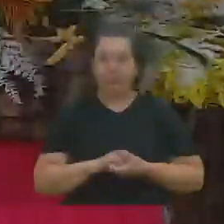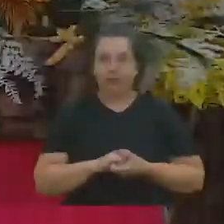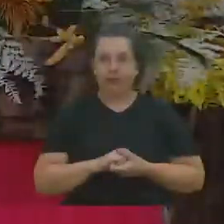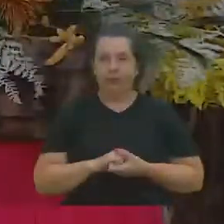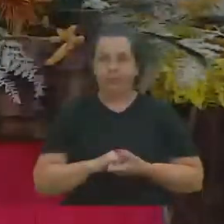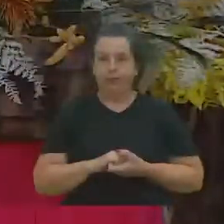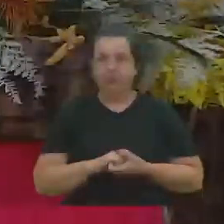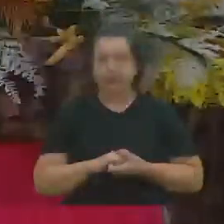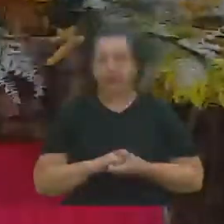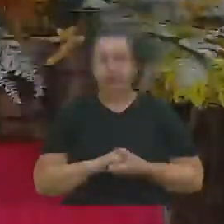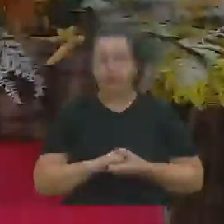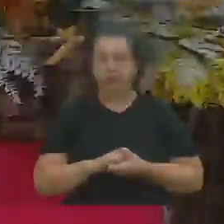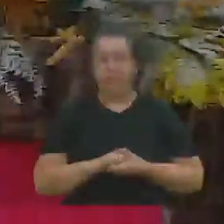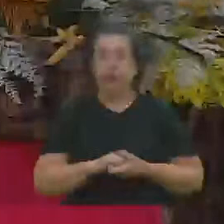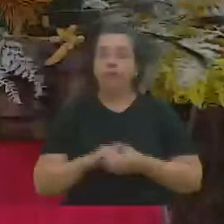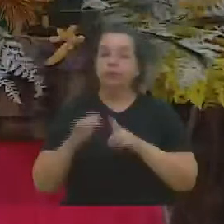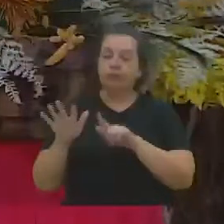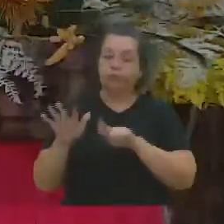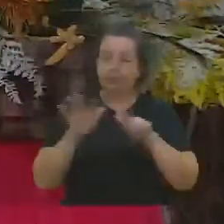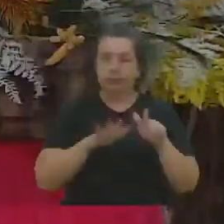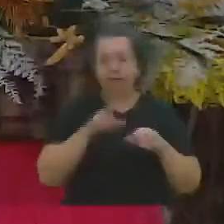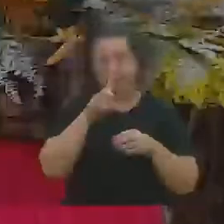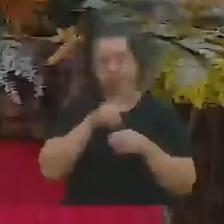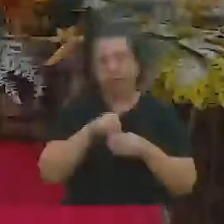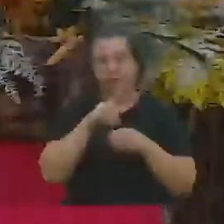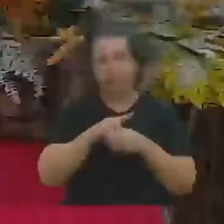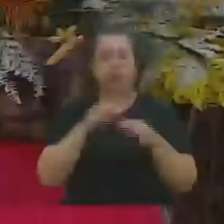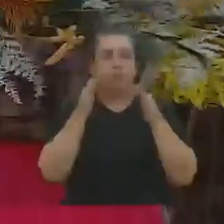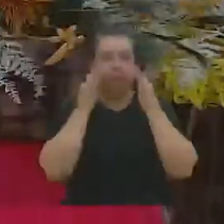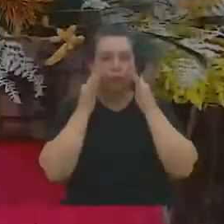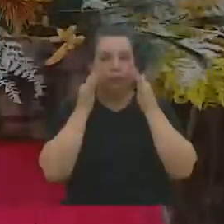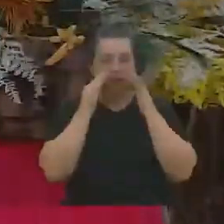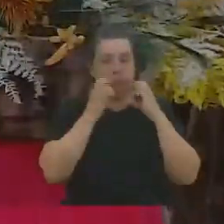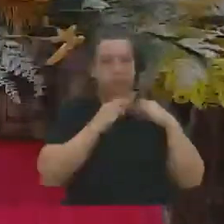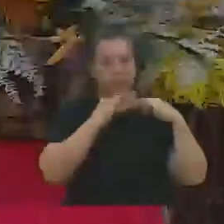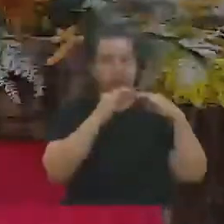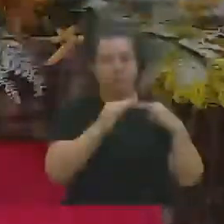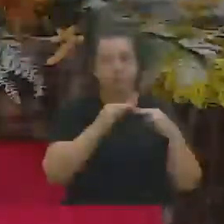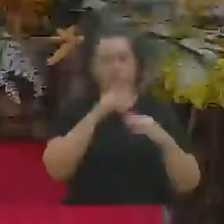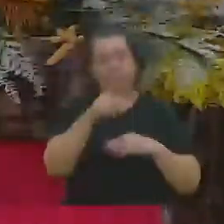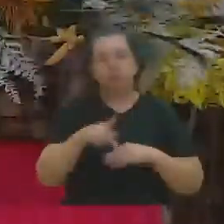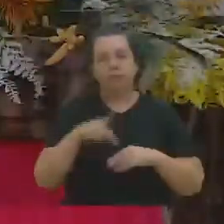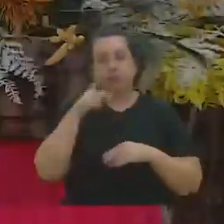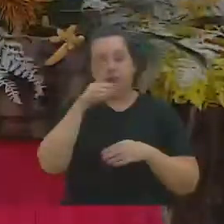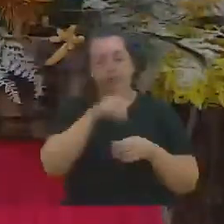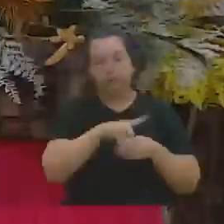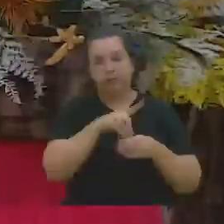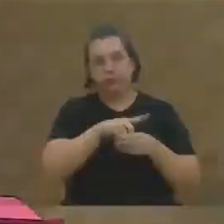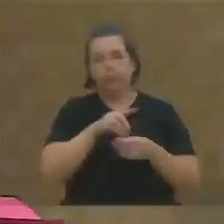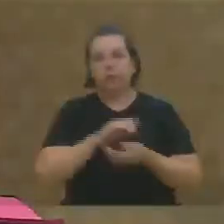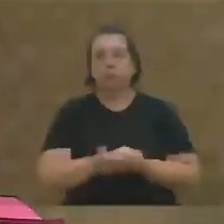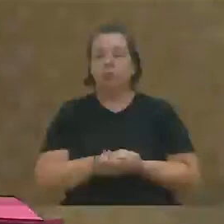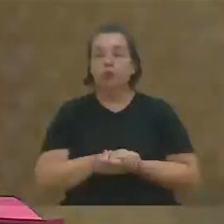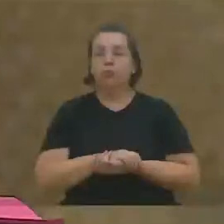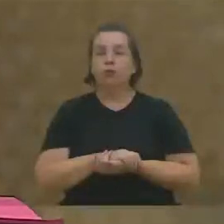www.santuarioguadalupe.com.br. Como estamos na semana do dízimo, vamos ouvir a mensagem da Pastoral do Dízimo.